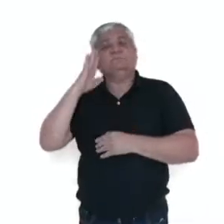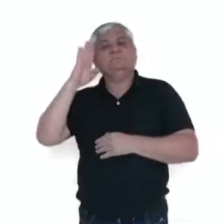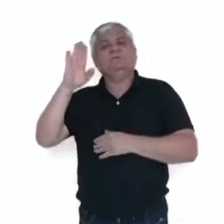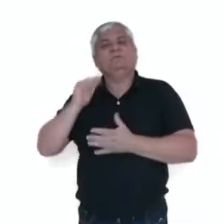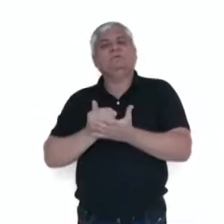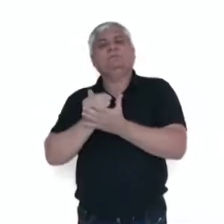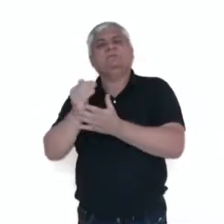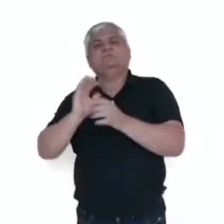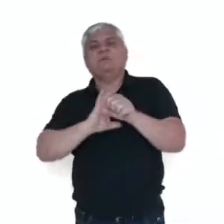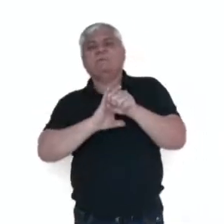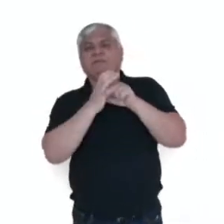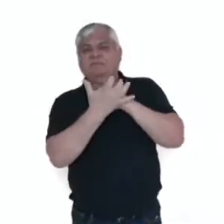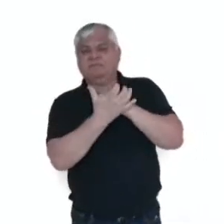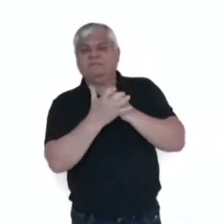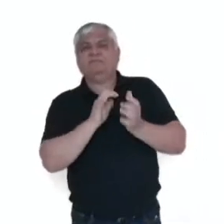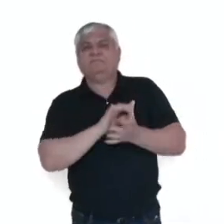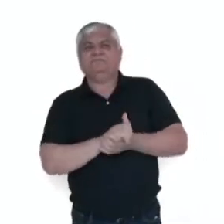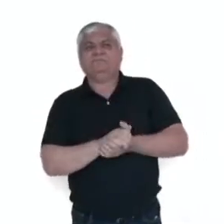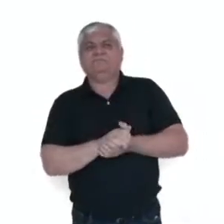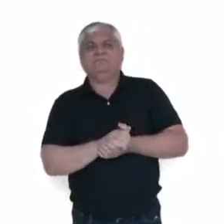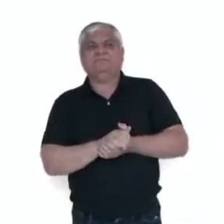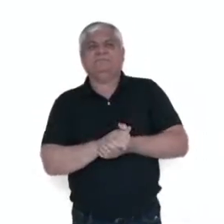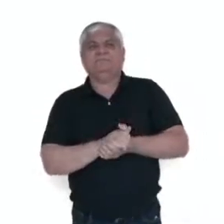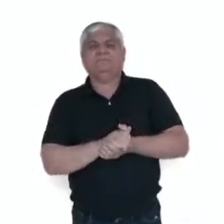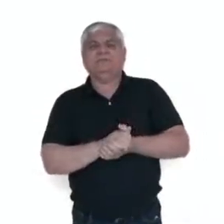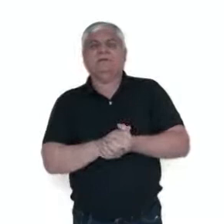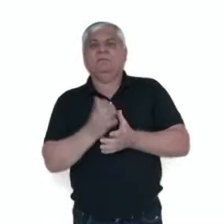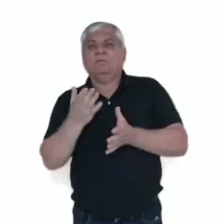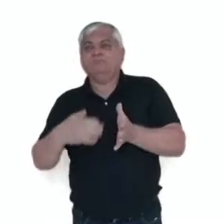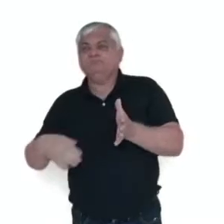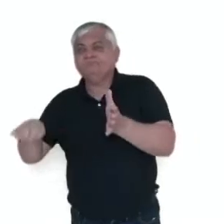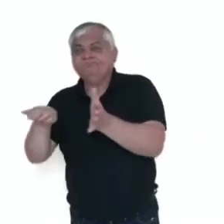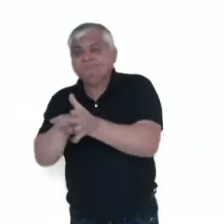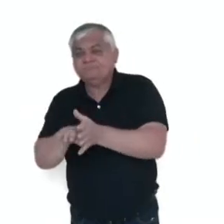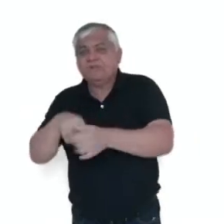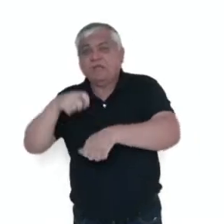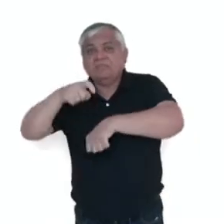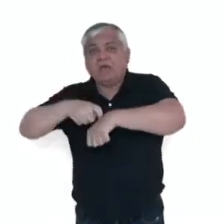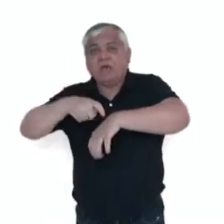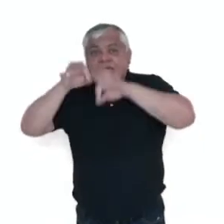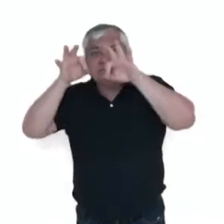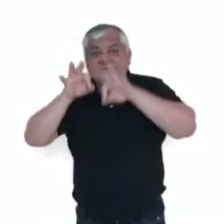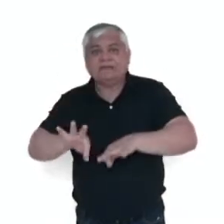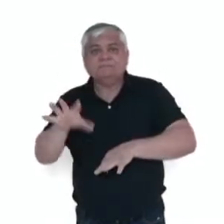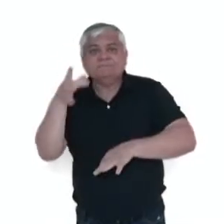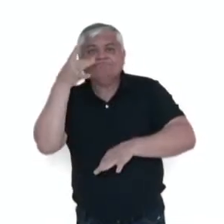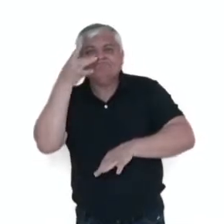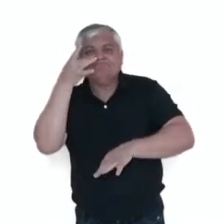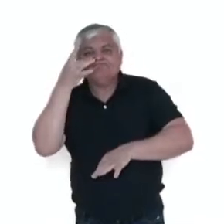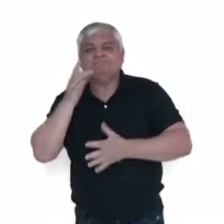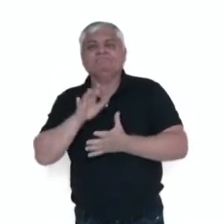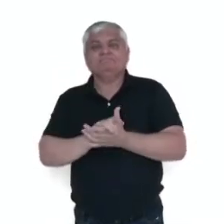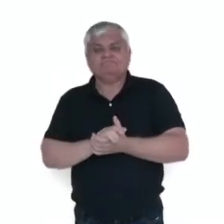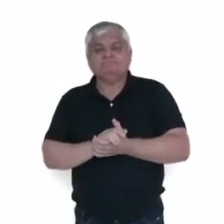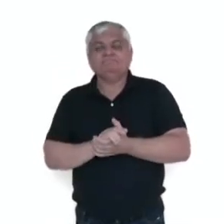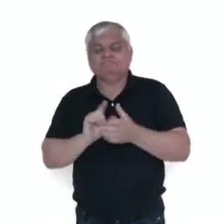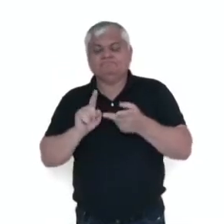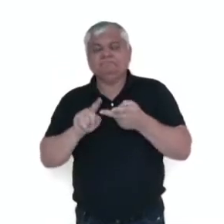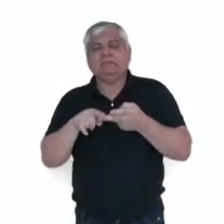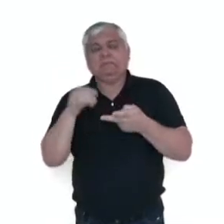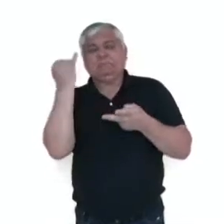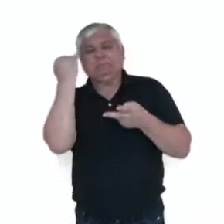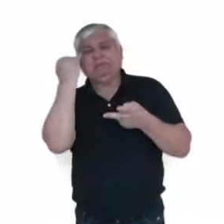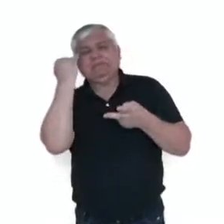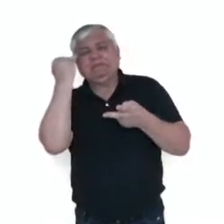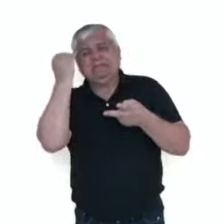da pandemia, como conseguir chegar no horário quando ainda era presencial, lidar com a preguiça,